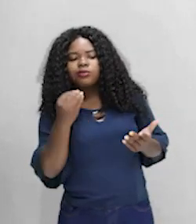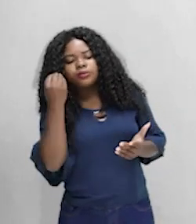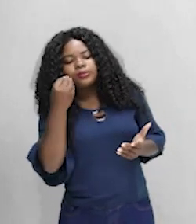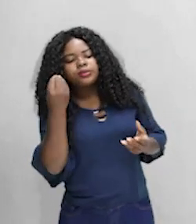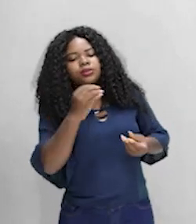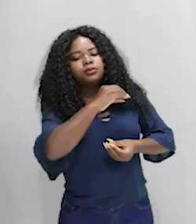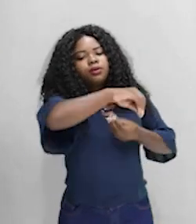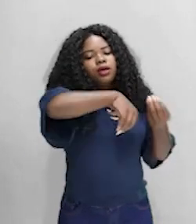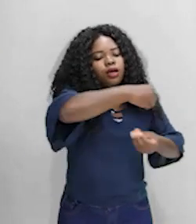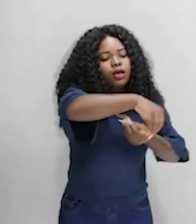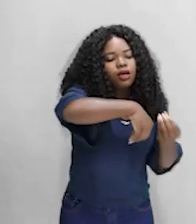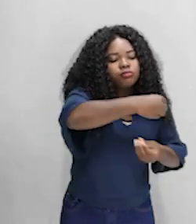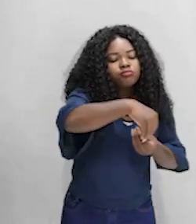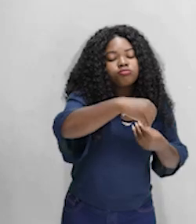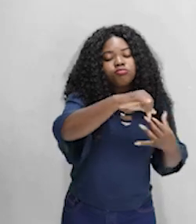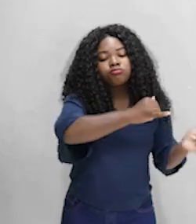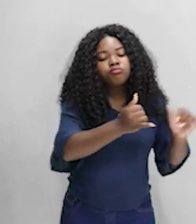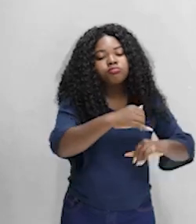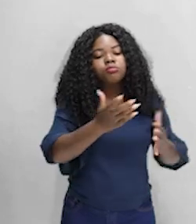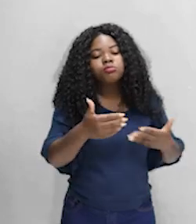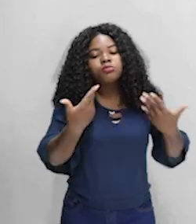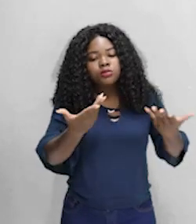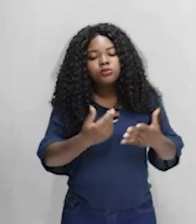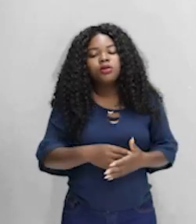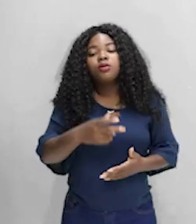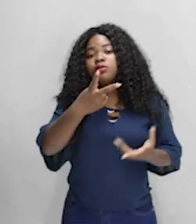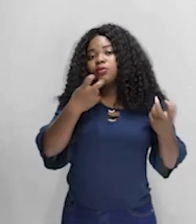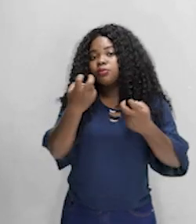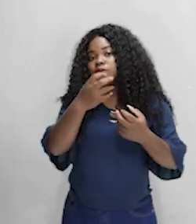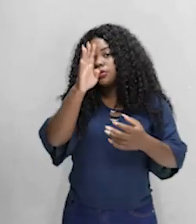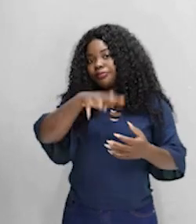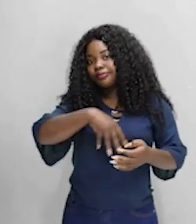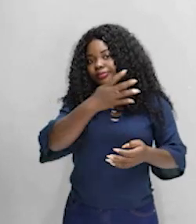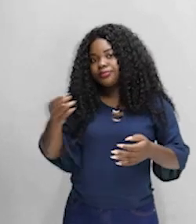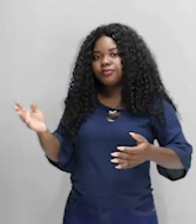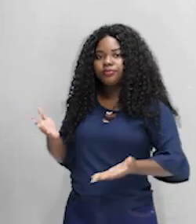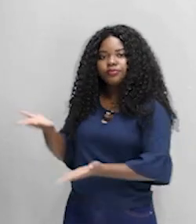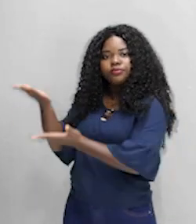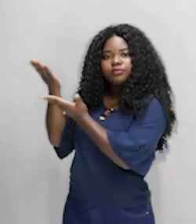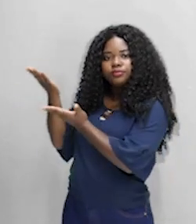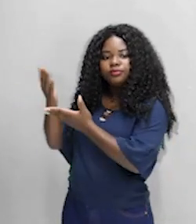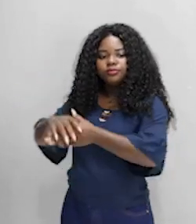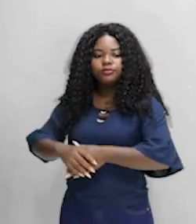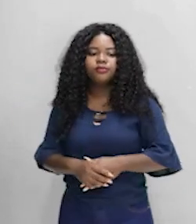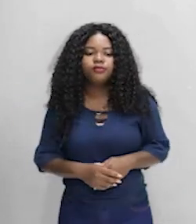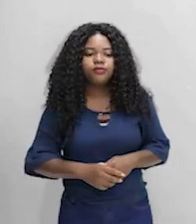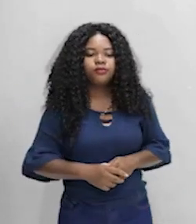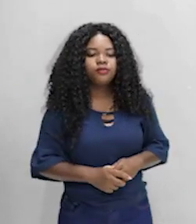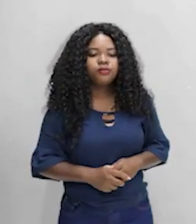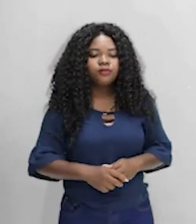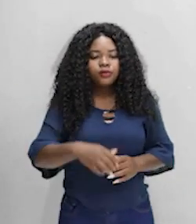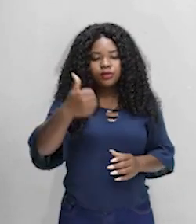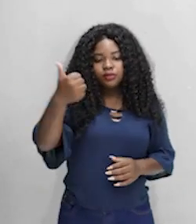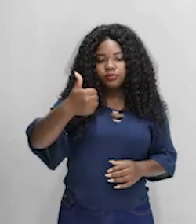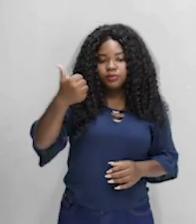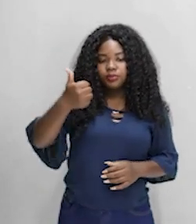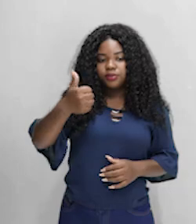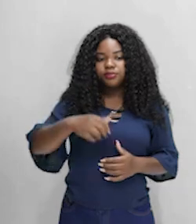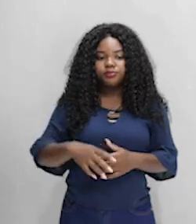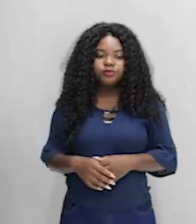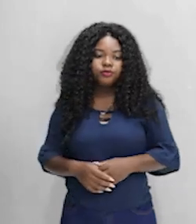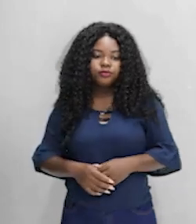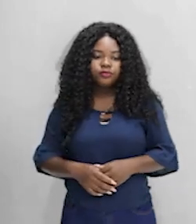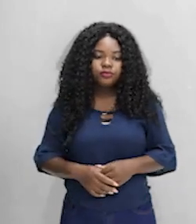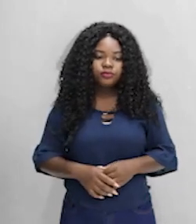experimentos? Observe a tabela, turma. Cor da solução após a adição de fenolftaleína. Fenolftaleína, vamos